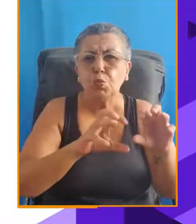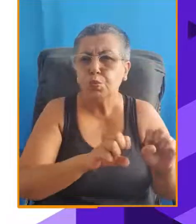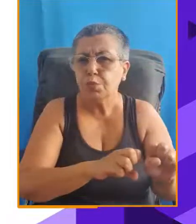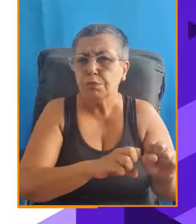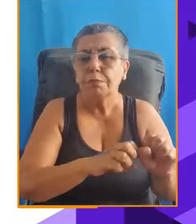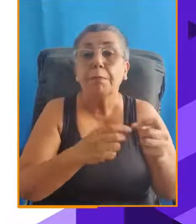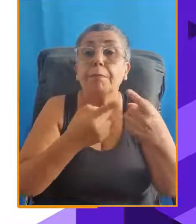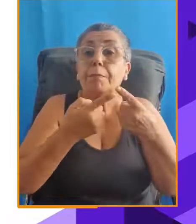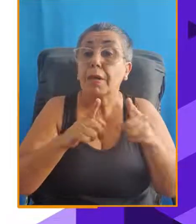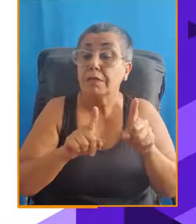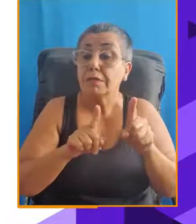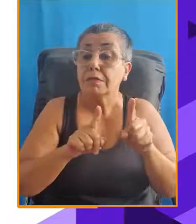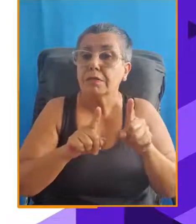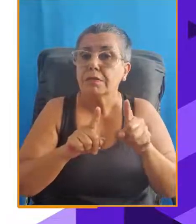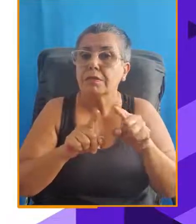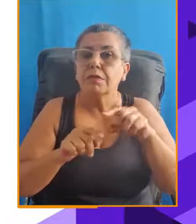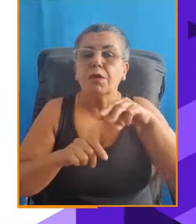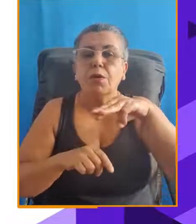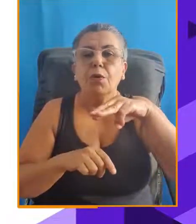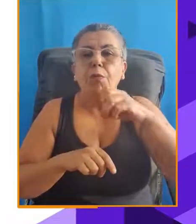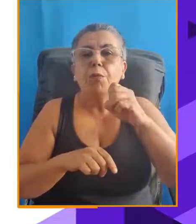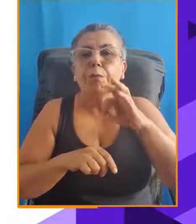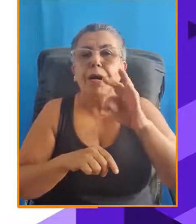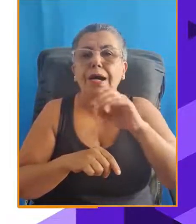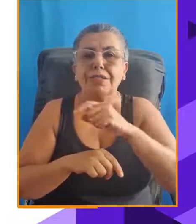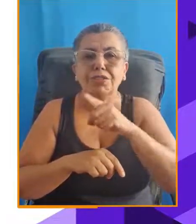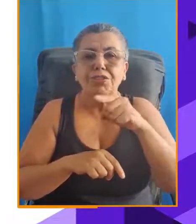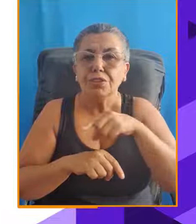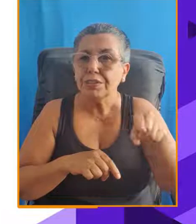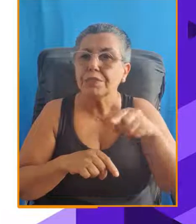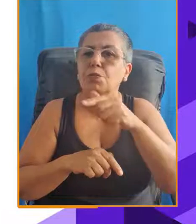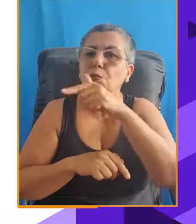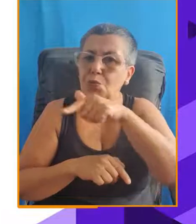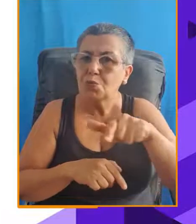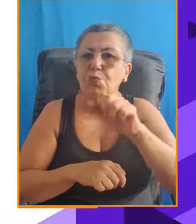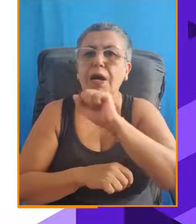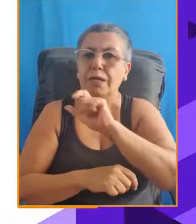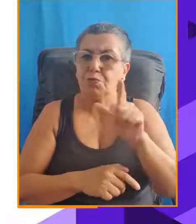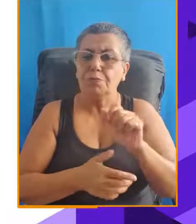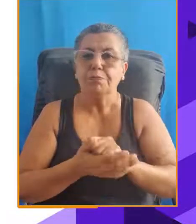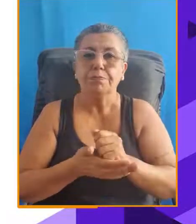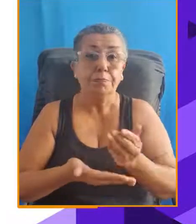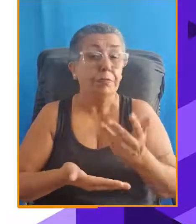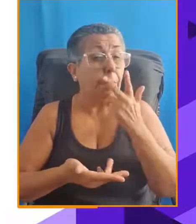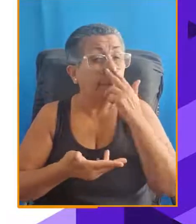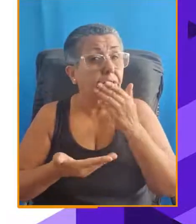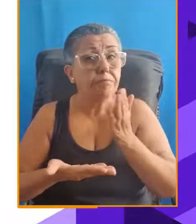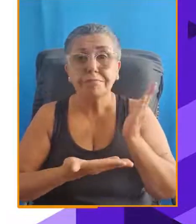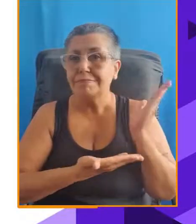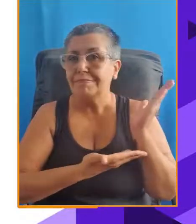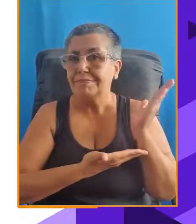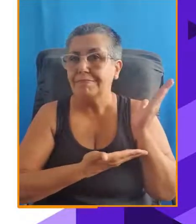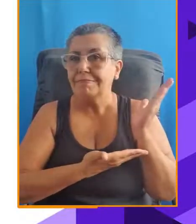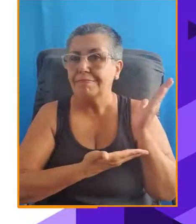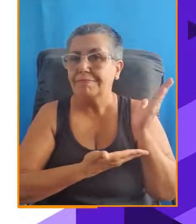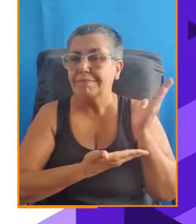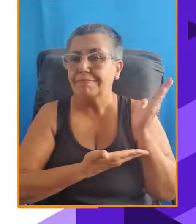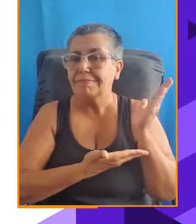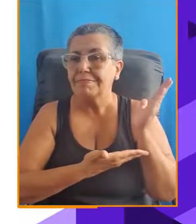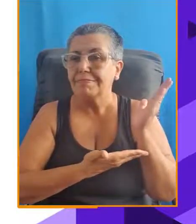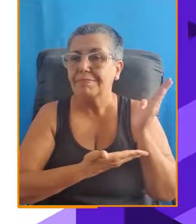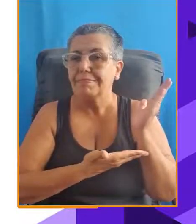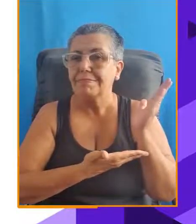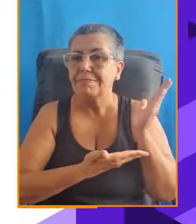anil. Porém, o matiz permanece sendo o azul. O mesmo acontece com esse grupo